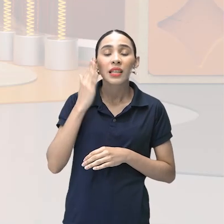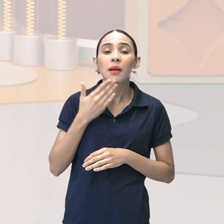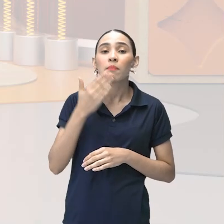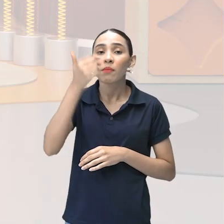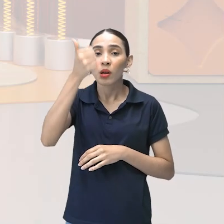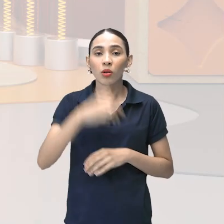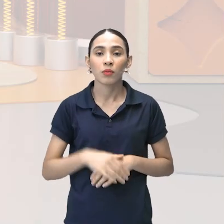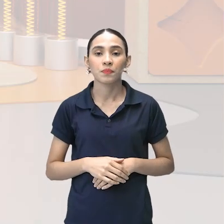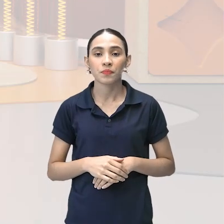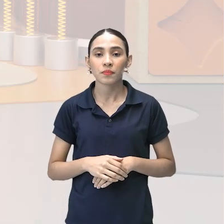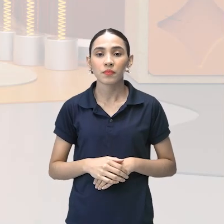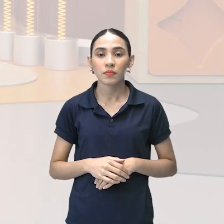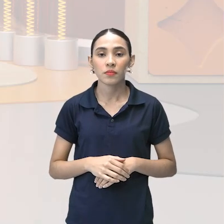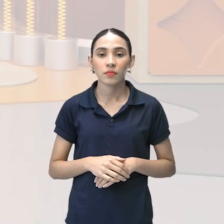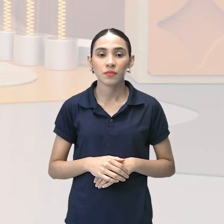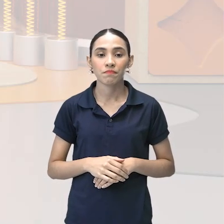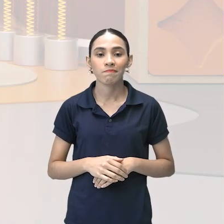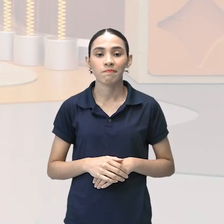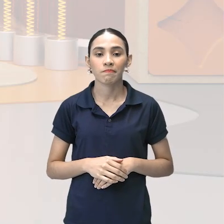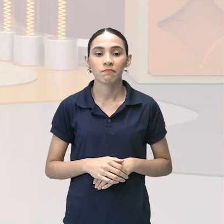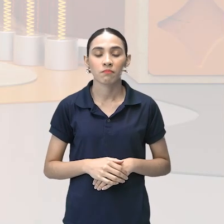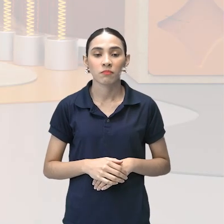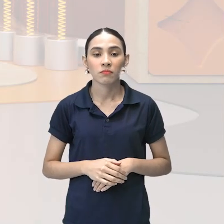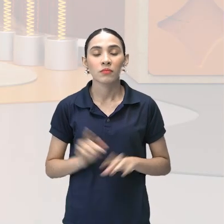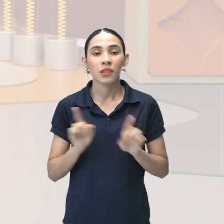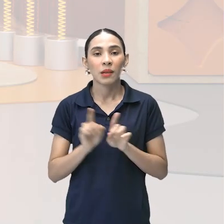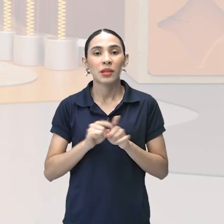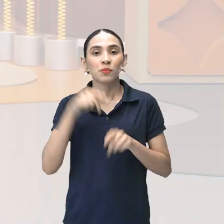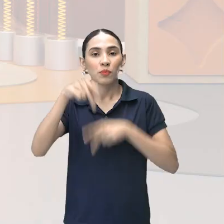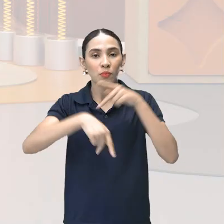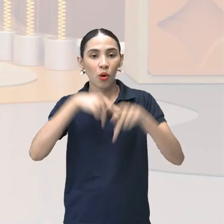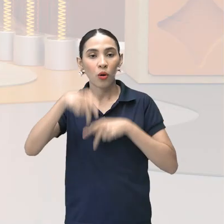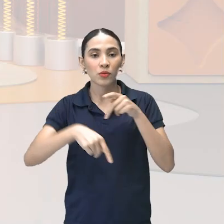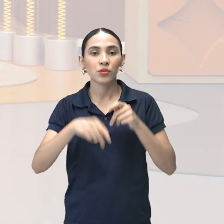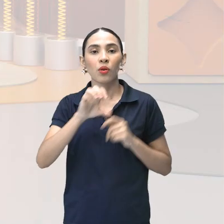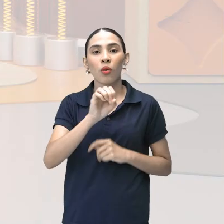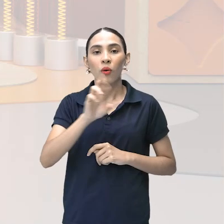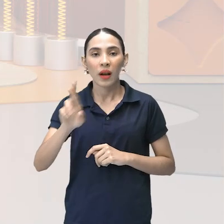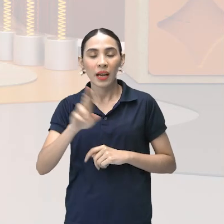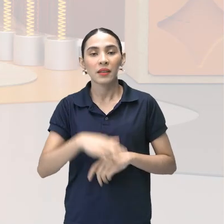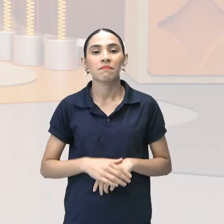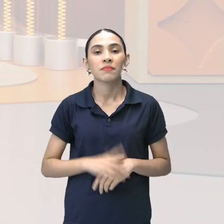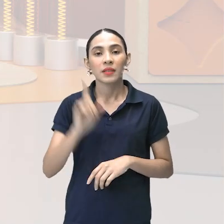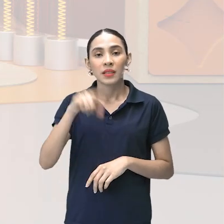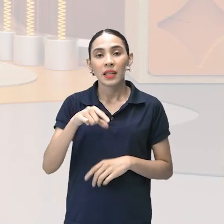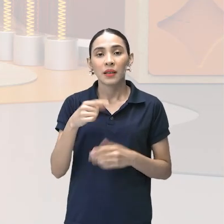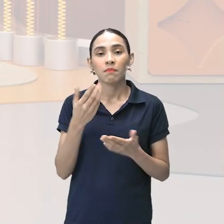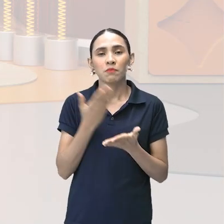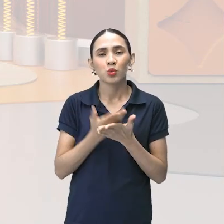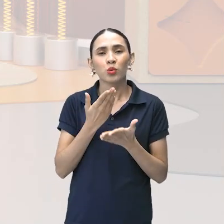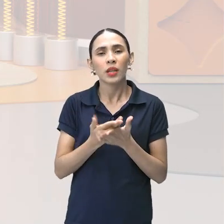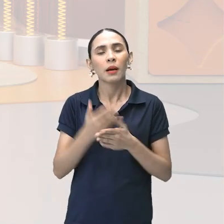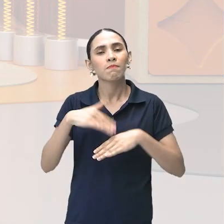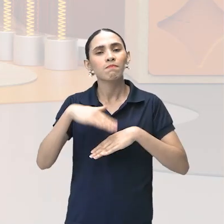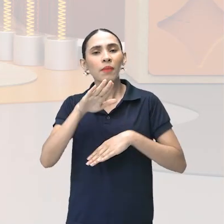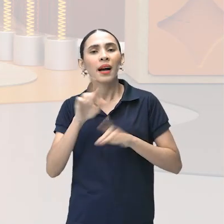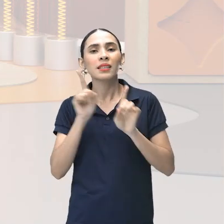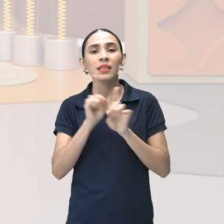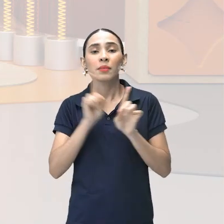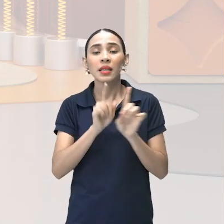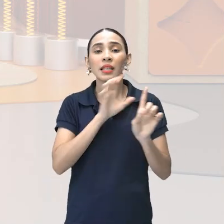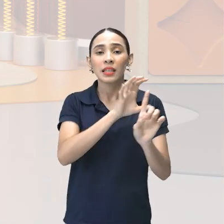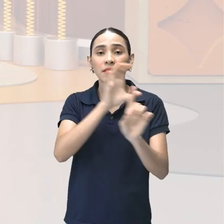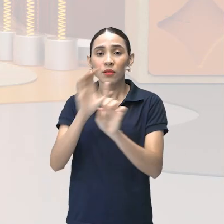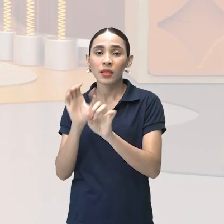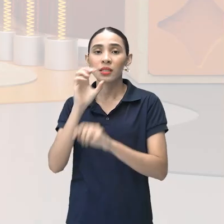melhor sobre a questão das civilizações orientais de uma forma geral, que é o que a gente vai ver um pouco, e os impactos